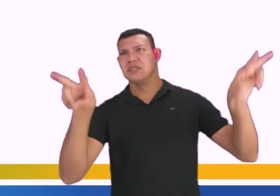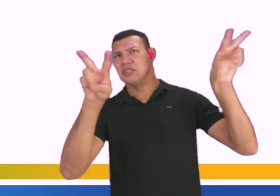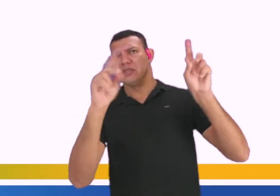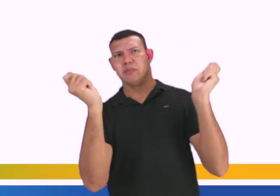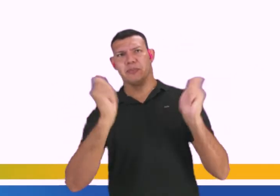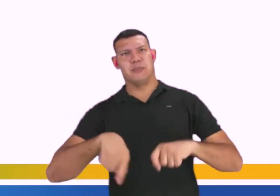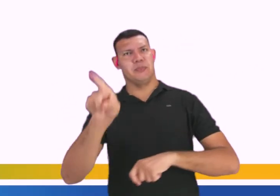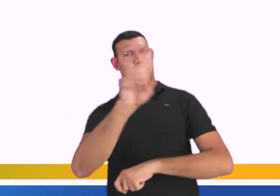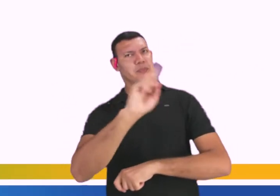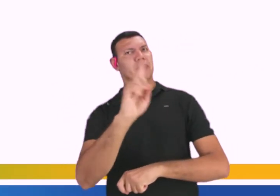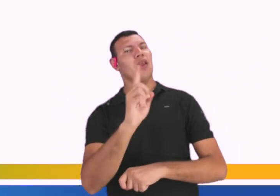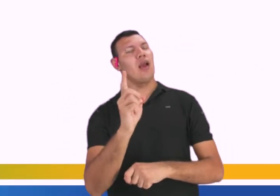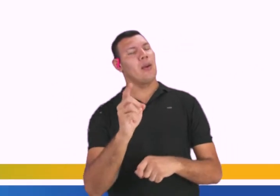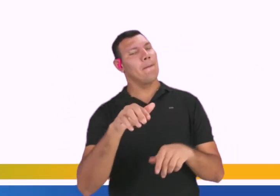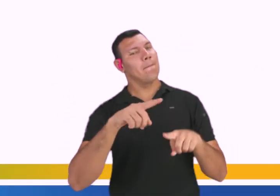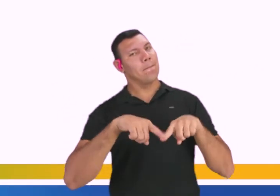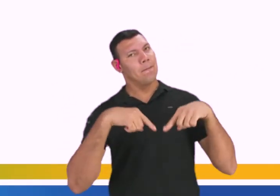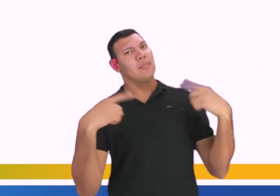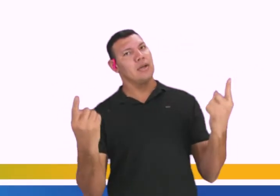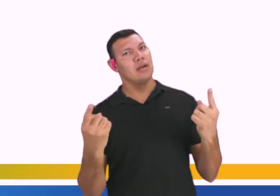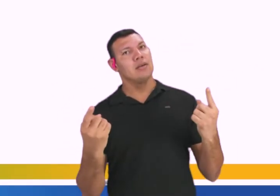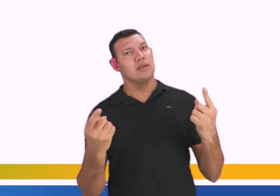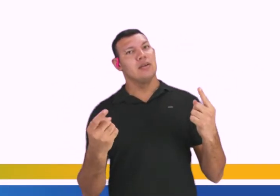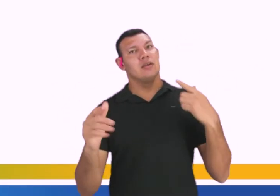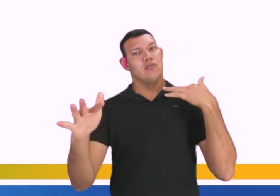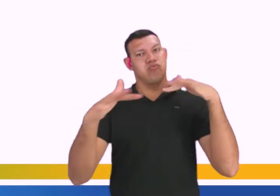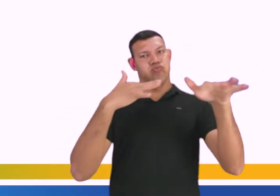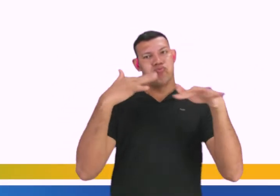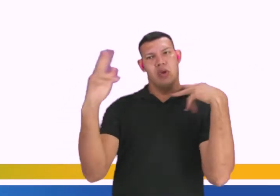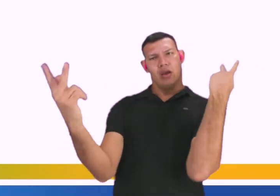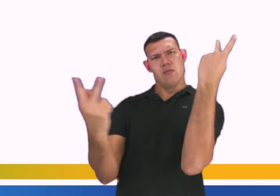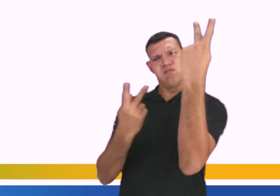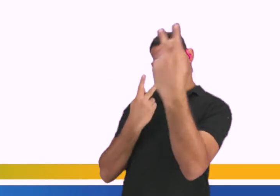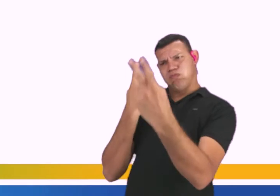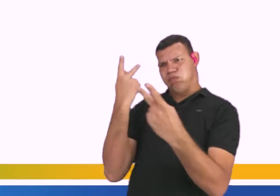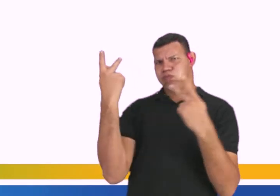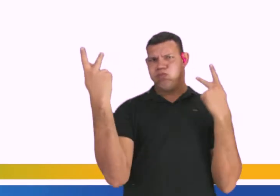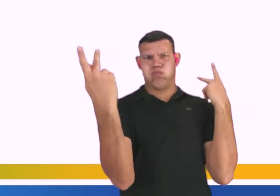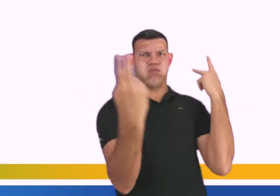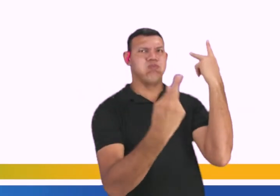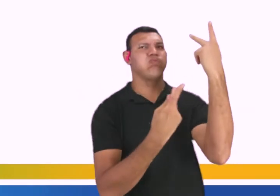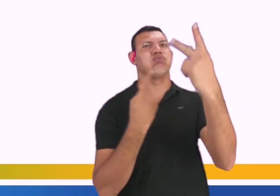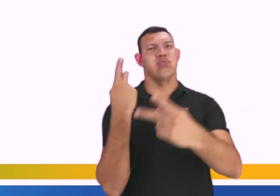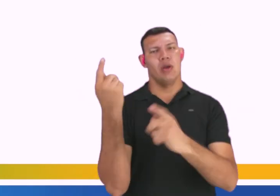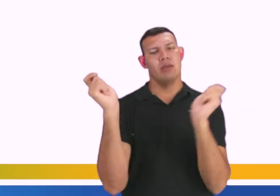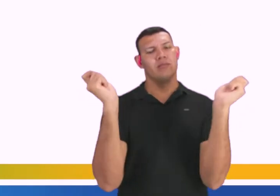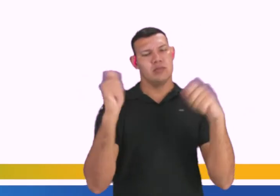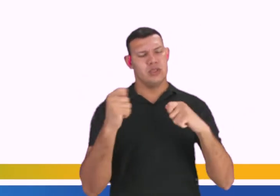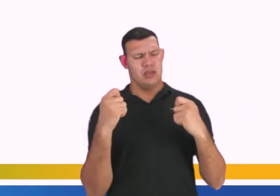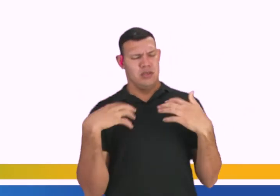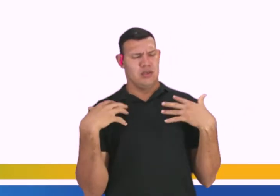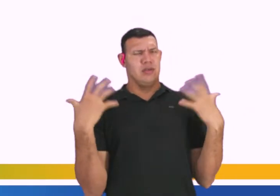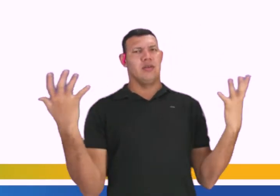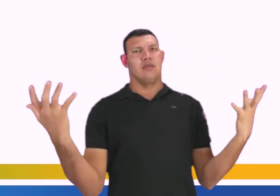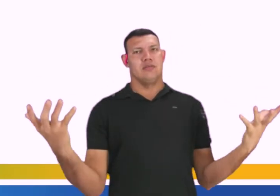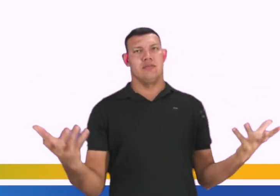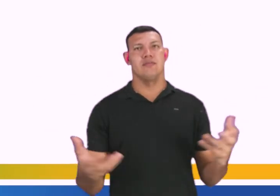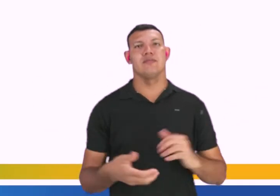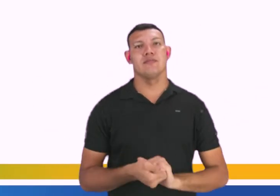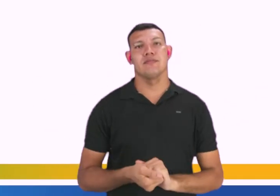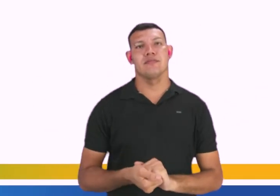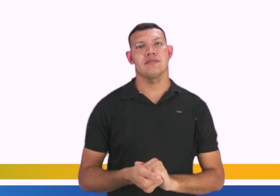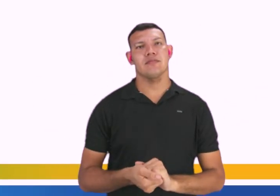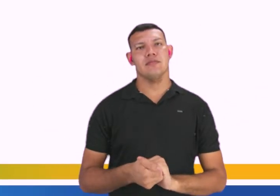de sentir, por exemplo, se ele estiver em movimento, que aí vai ser o vento. Então, o que acontece? Quilômetros e quilômetros de